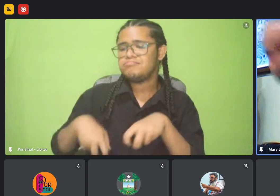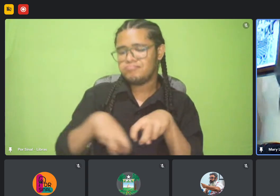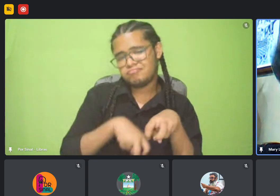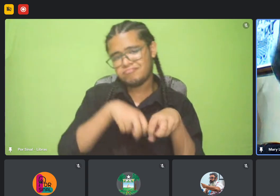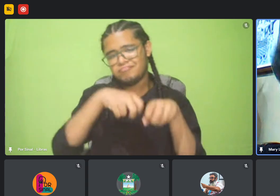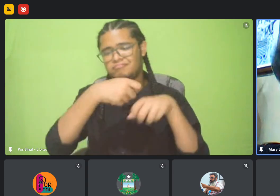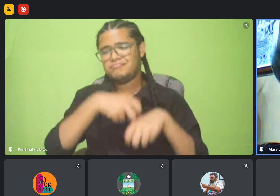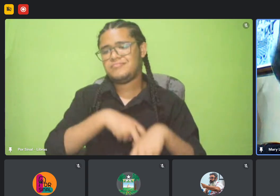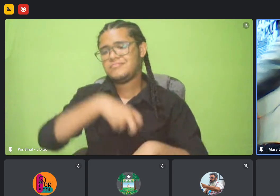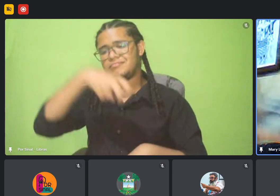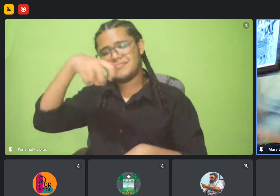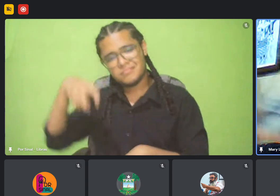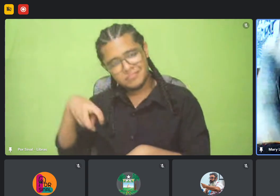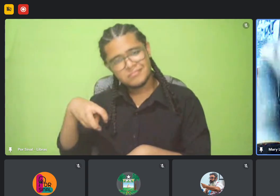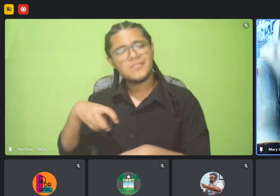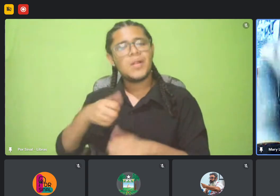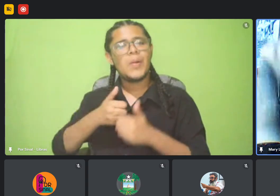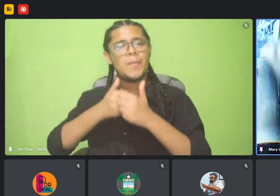Obrigada.